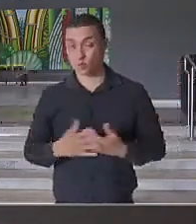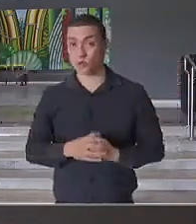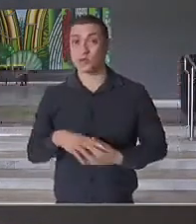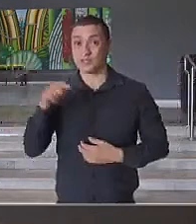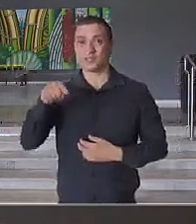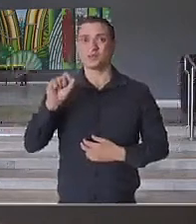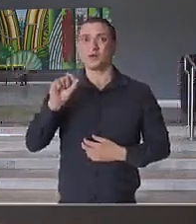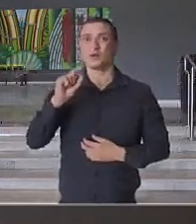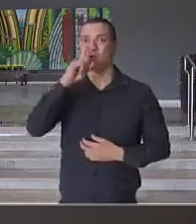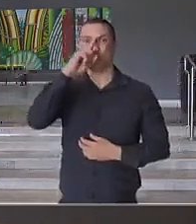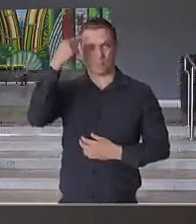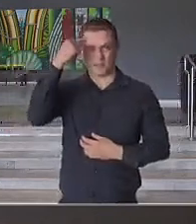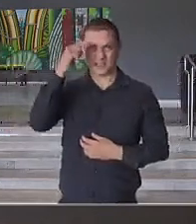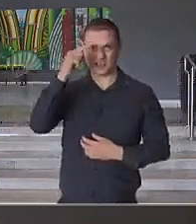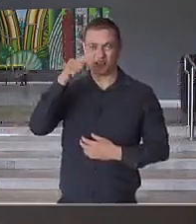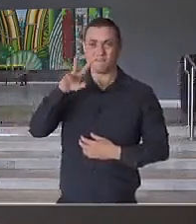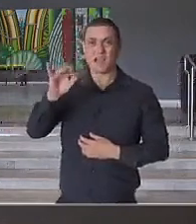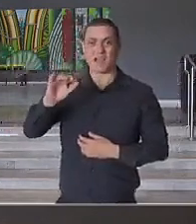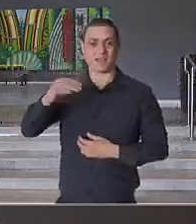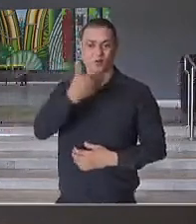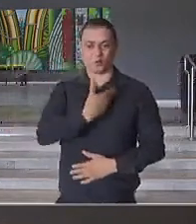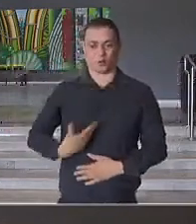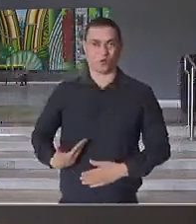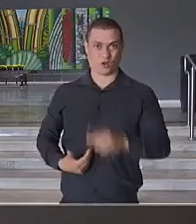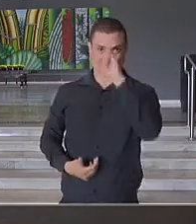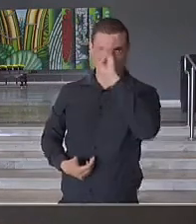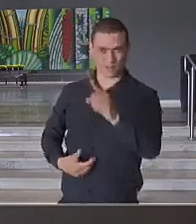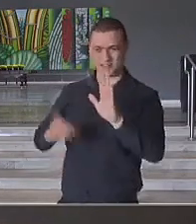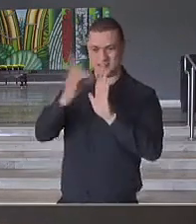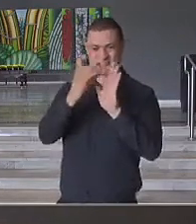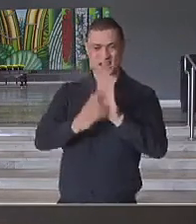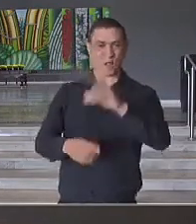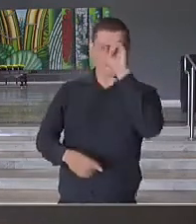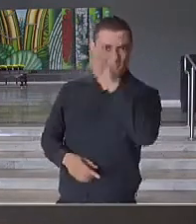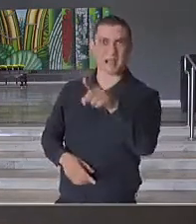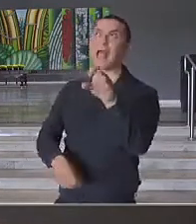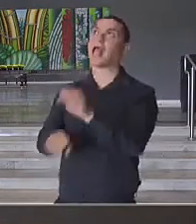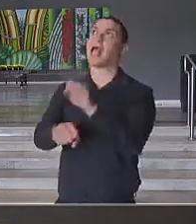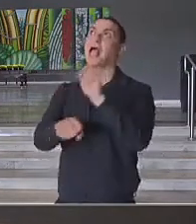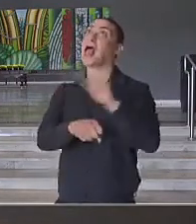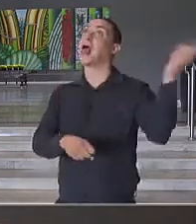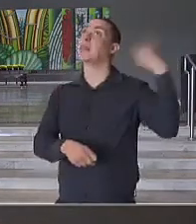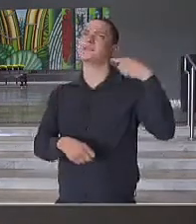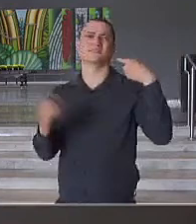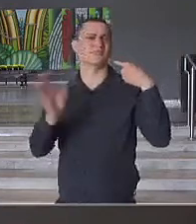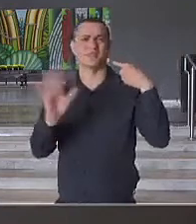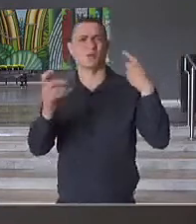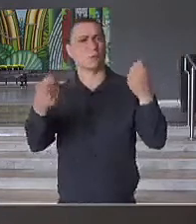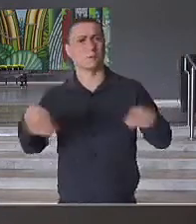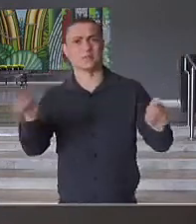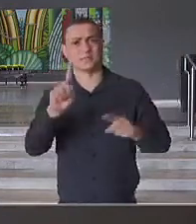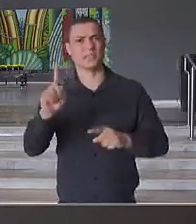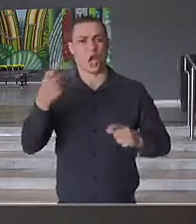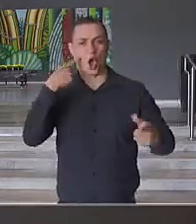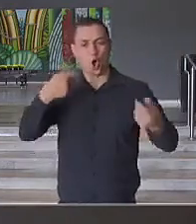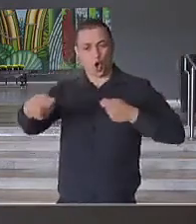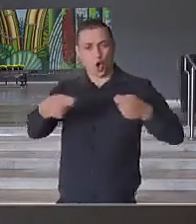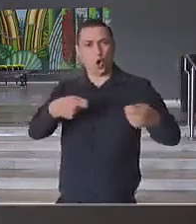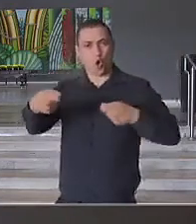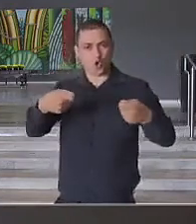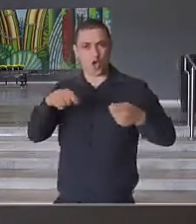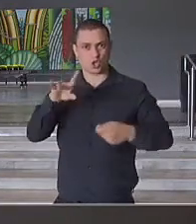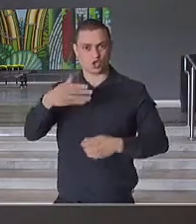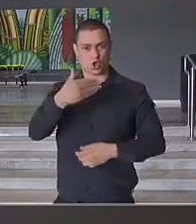esperem que seja uma ordem por um decreto, não esperem que isso seja uma atividade controlada